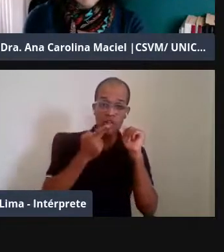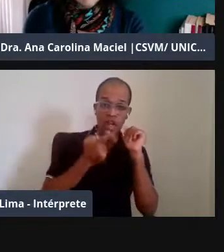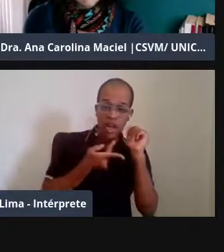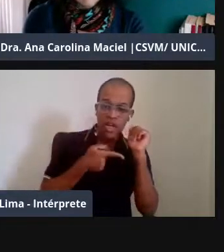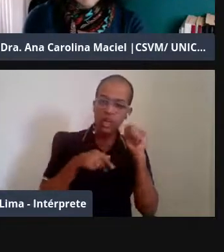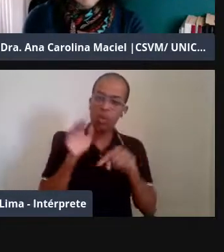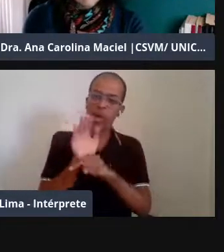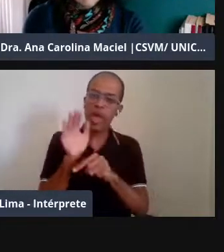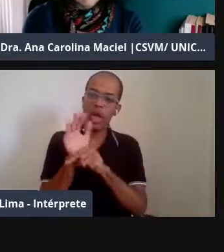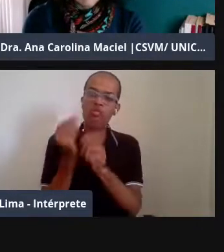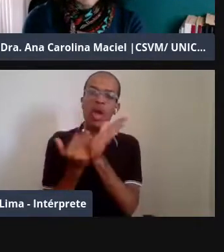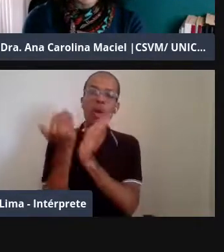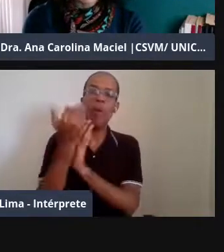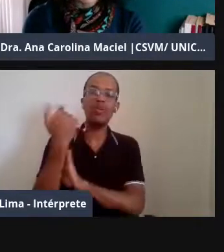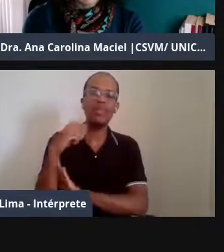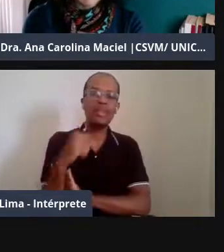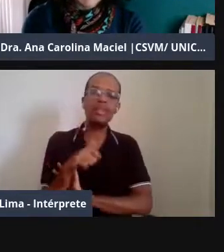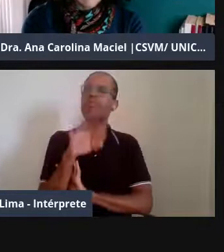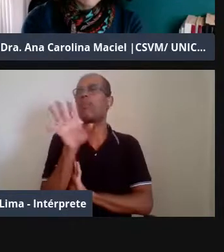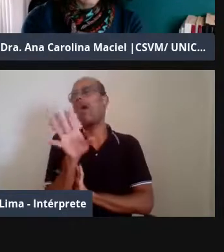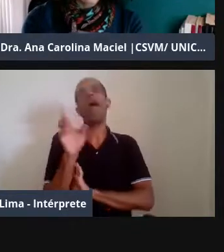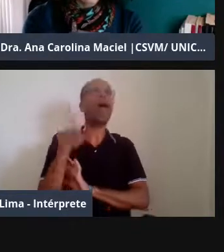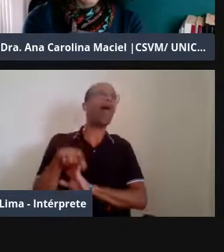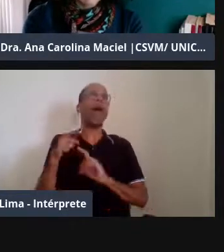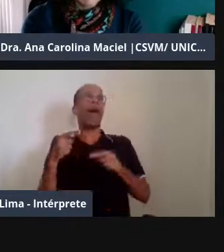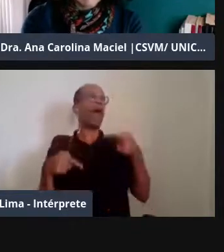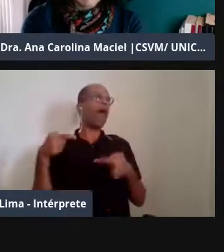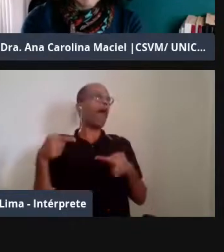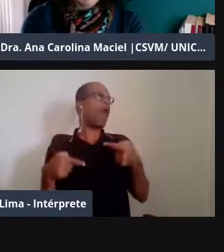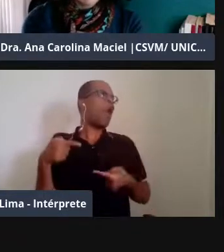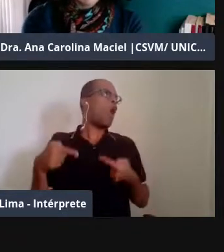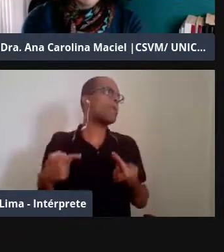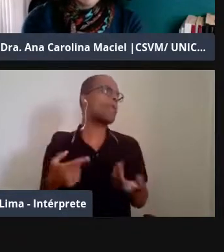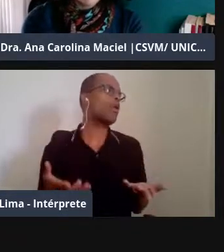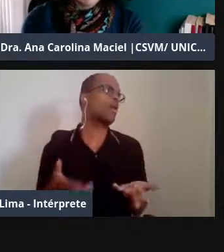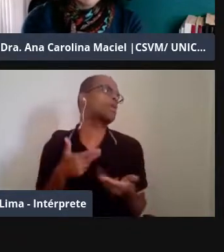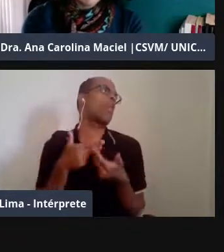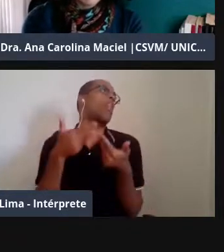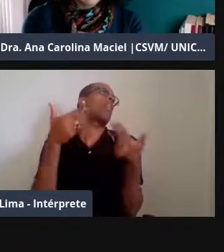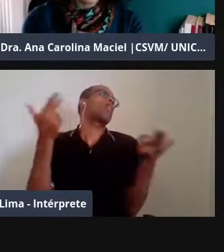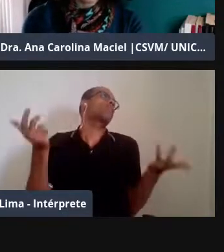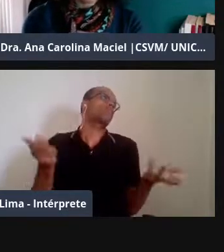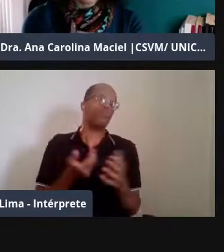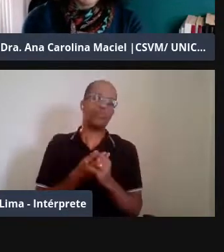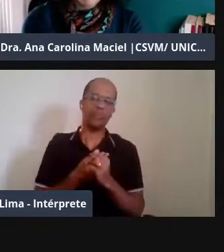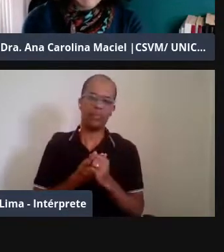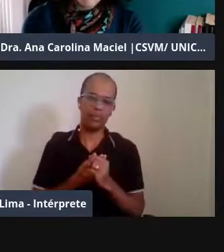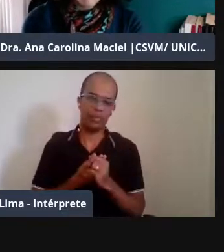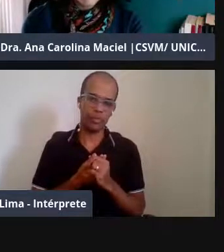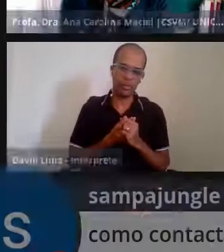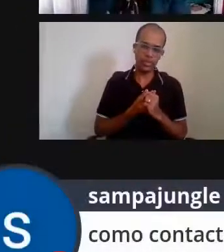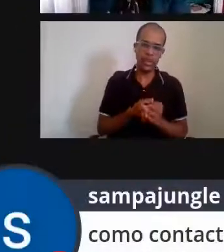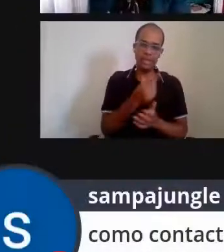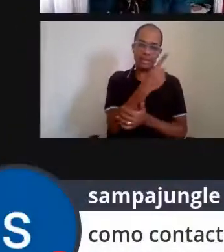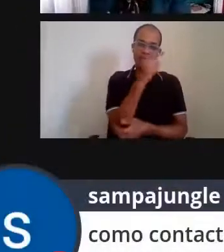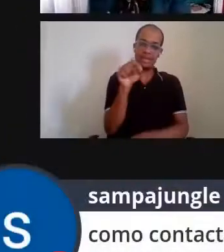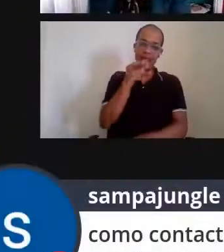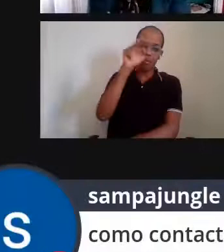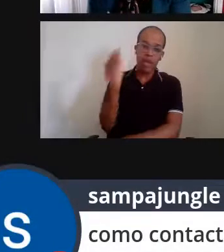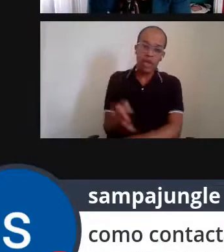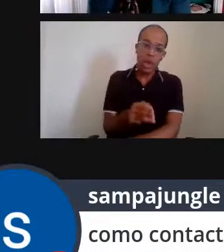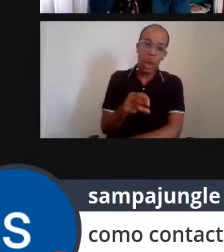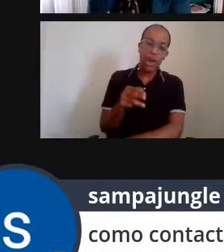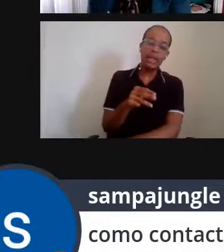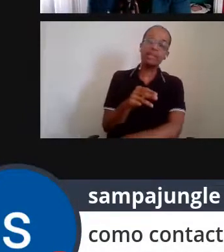ajudar os que mais precisam, ah, isso aí é política de clientelismo. 100 milhões de brasileiros estão